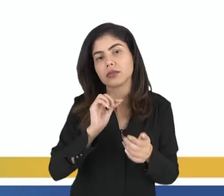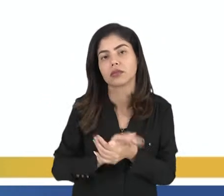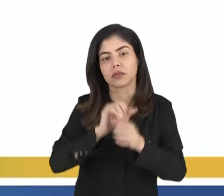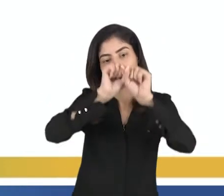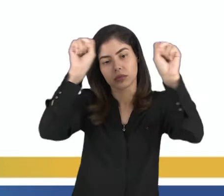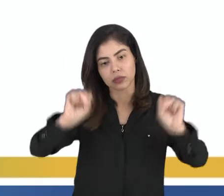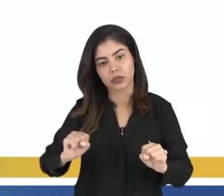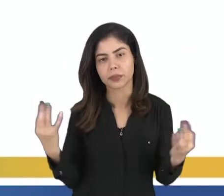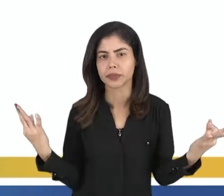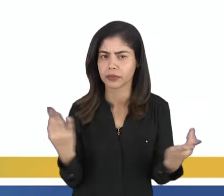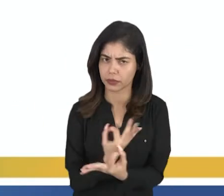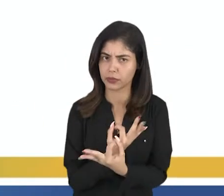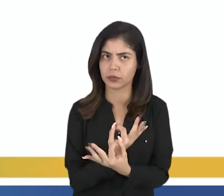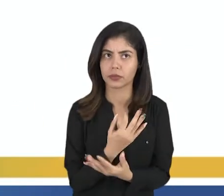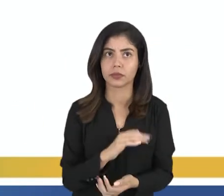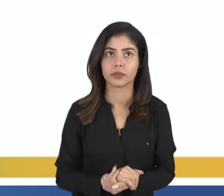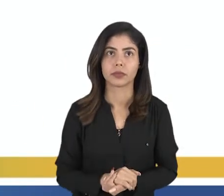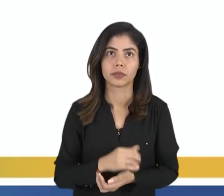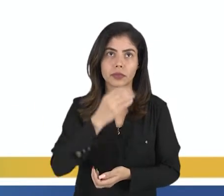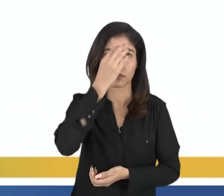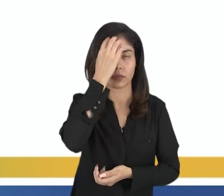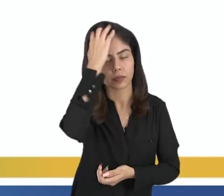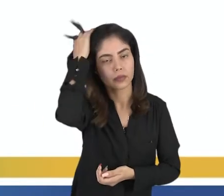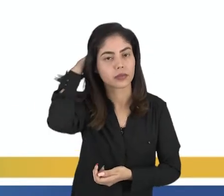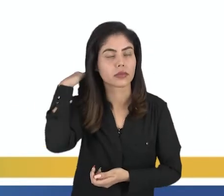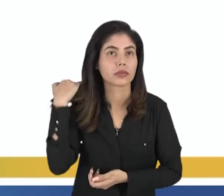nosso sistema funcione perfeitamente.